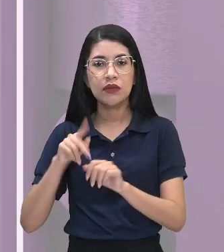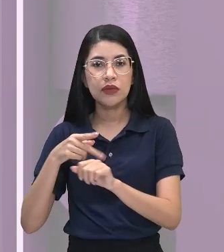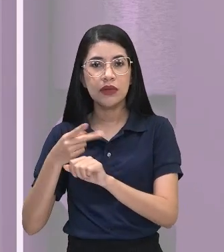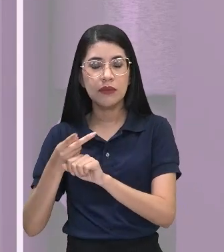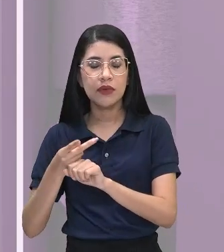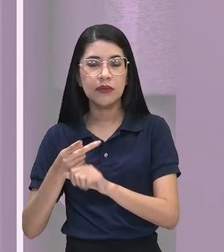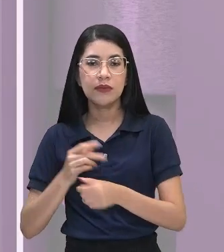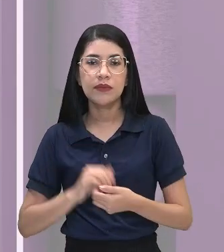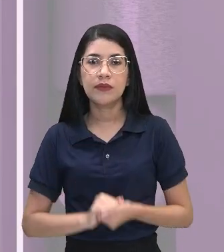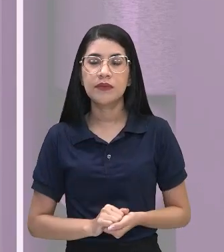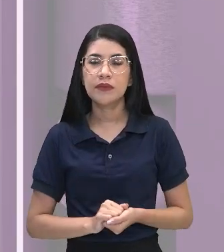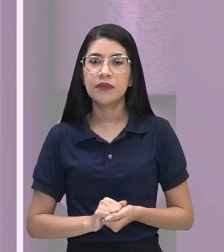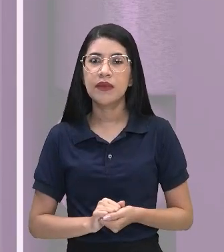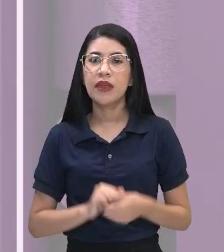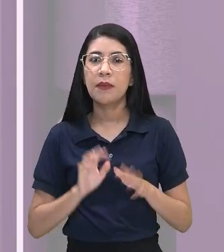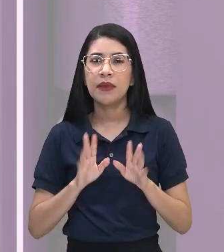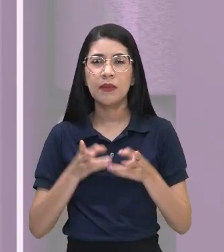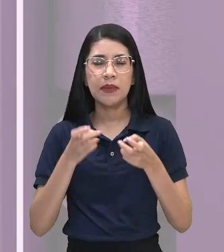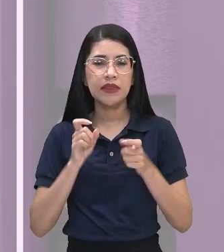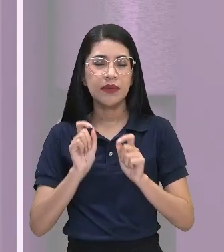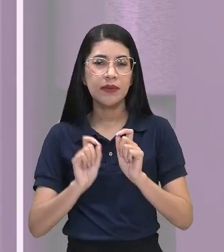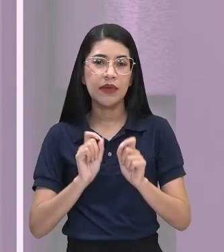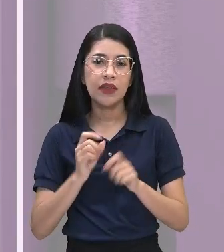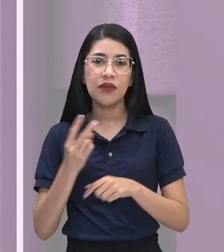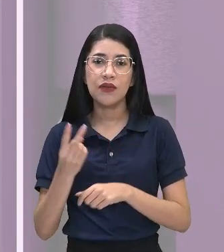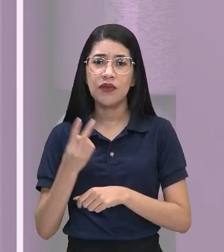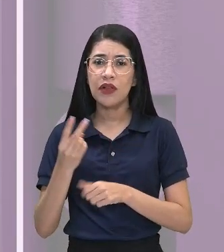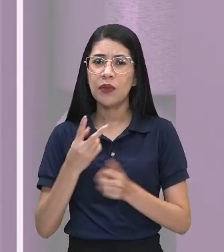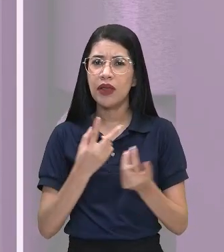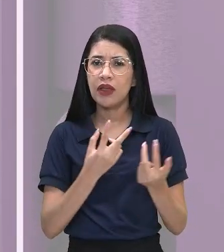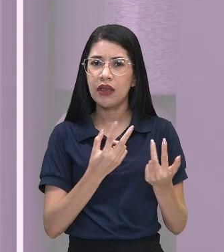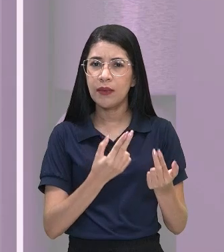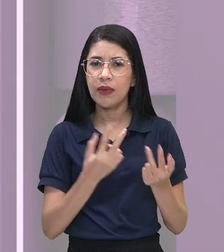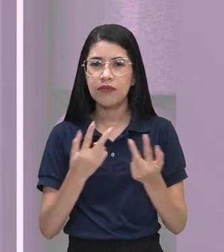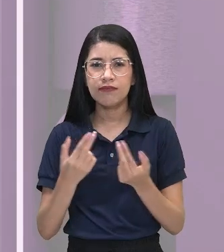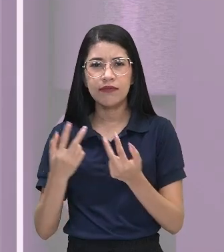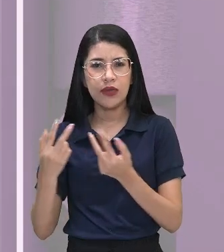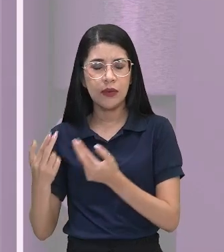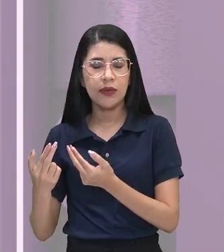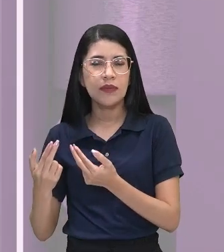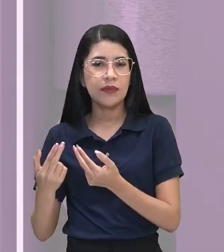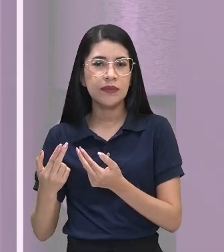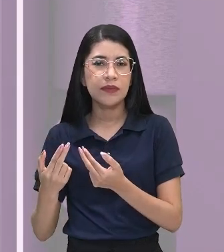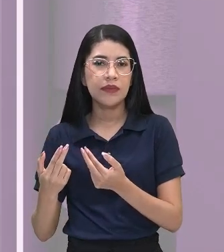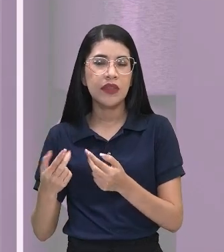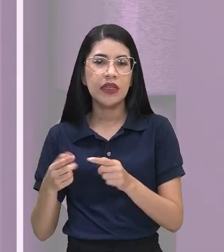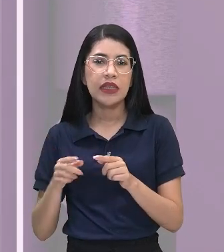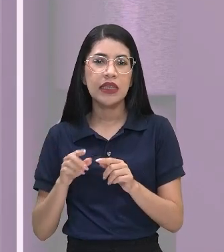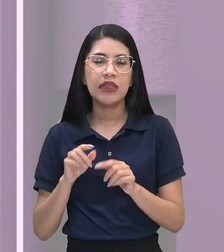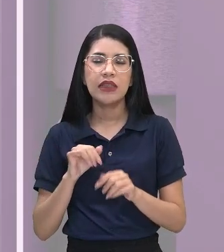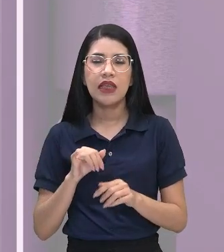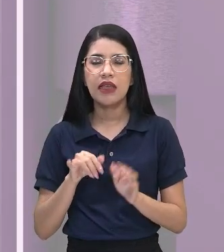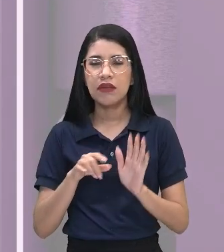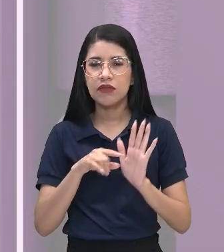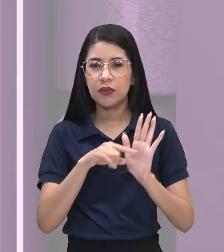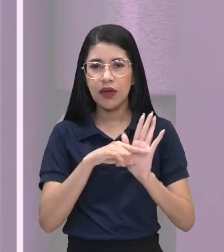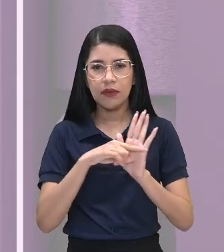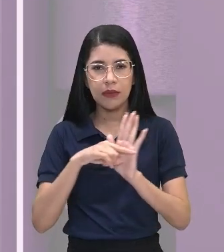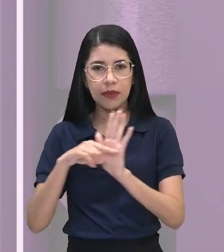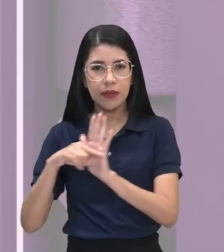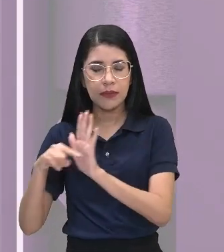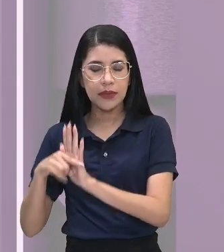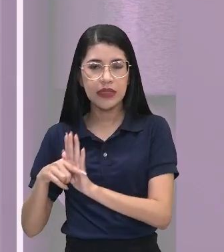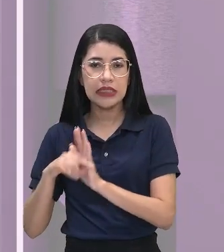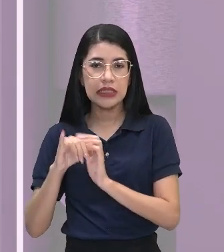você faz isso e observa que esse valor sempre é o mesmo, se aquelas subtrações que eu fiz ali, se alguma delas tivesse